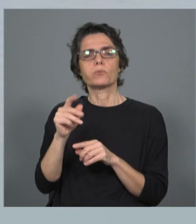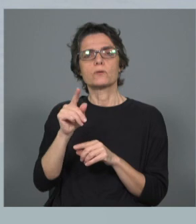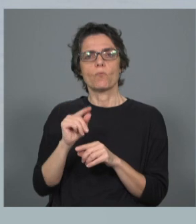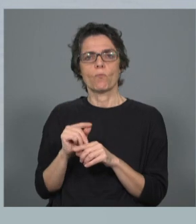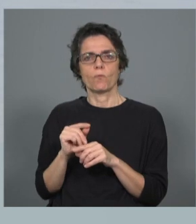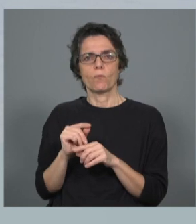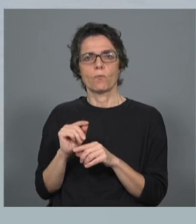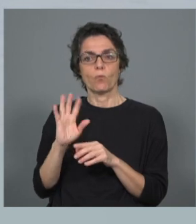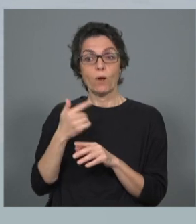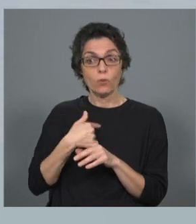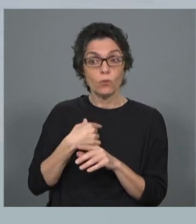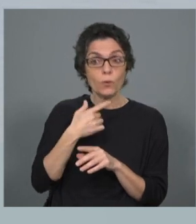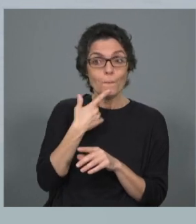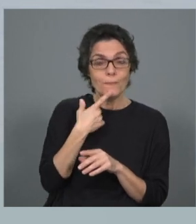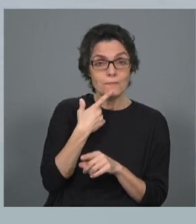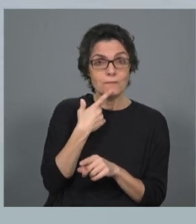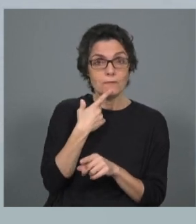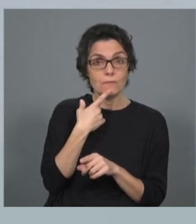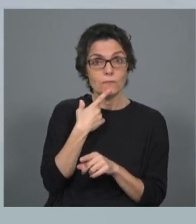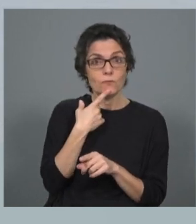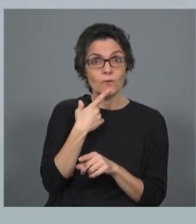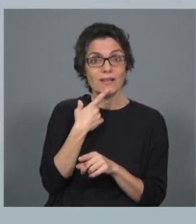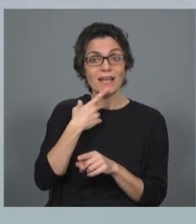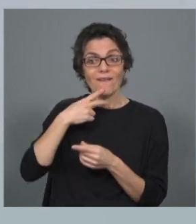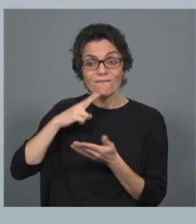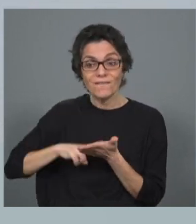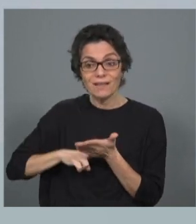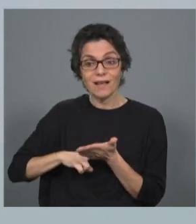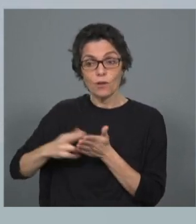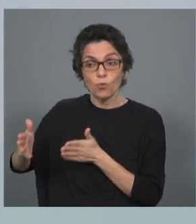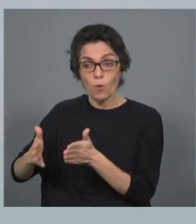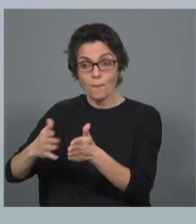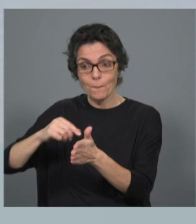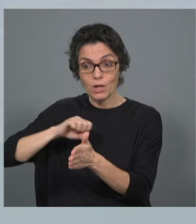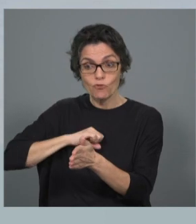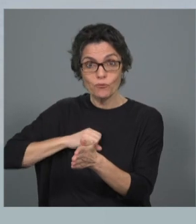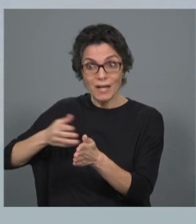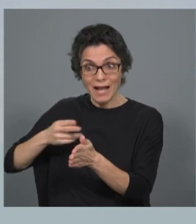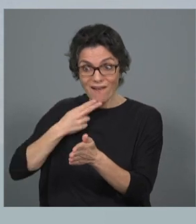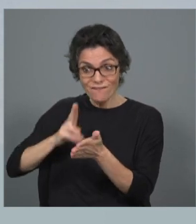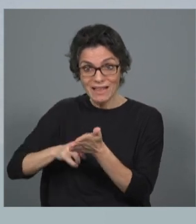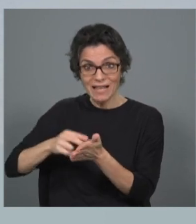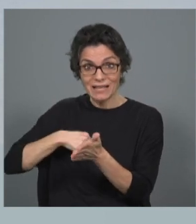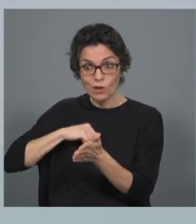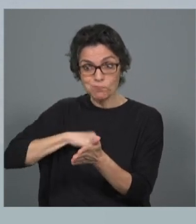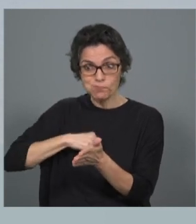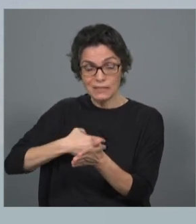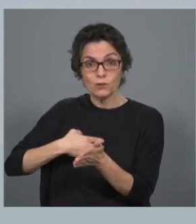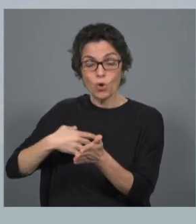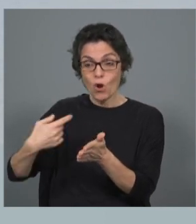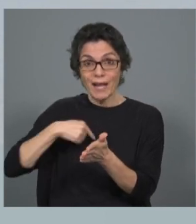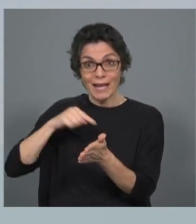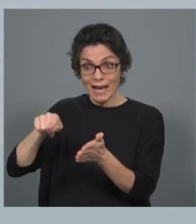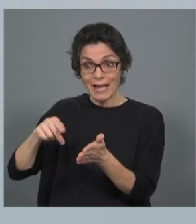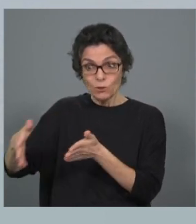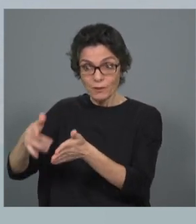eu descubro que esta verdade que Deus me propõe sobre mim é adequada ao que eu sou.